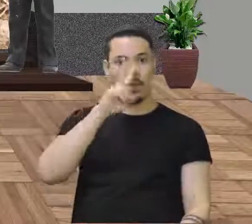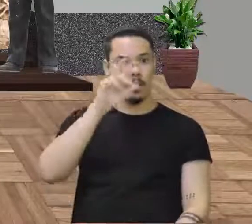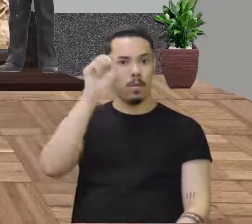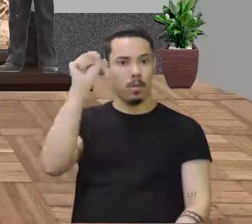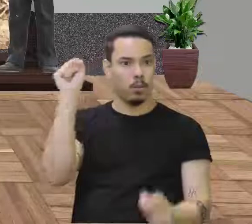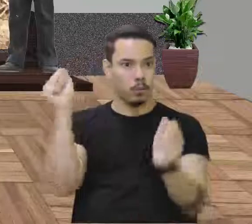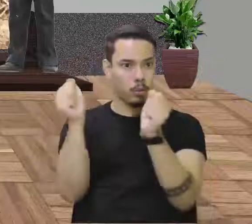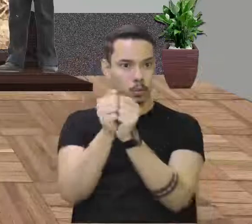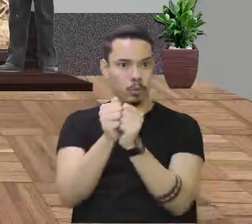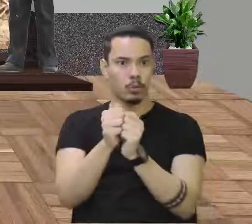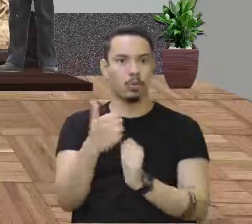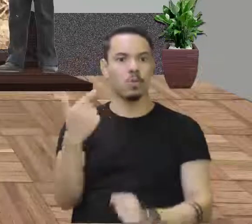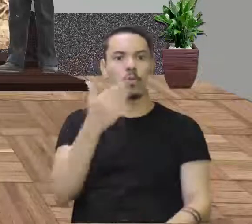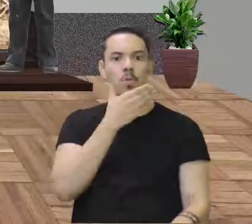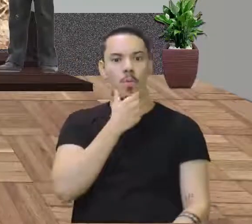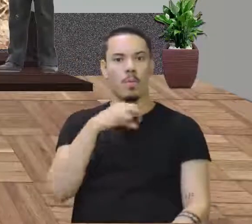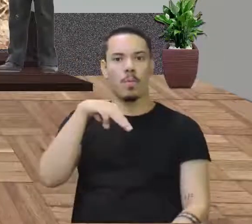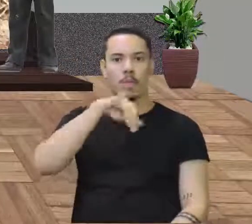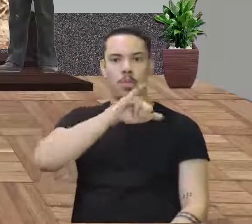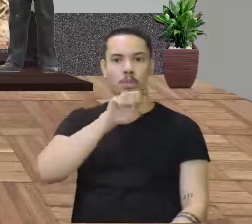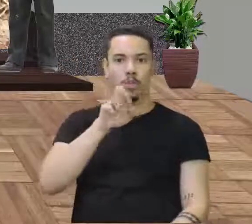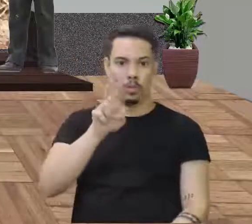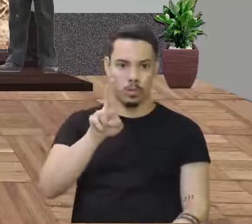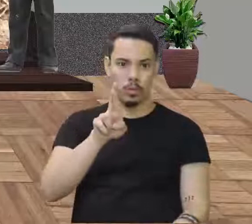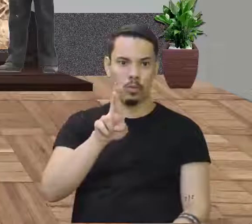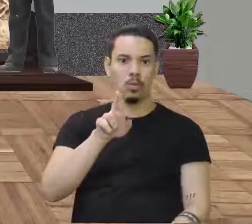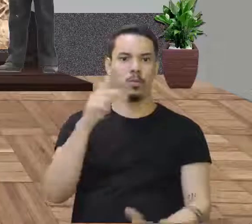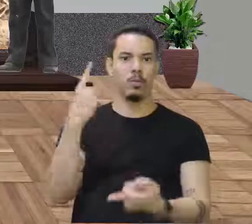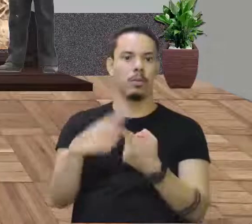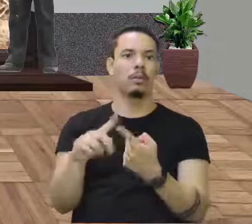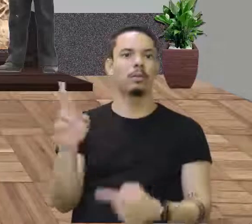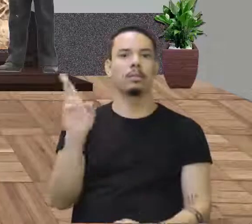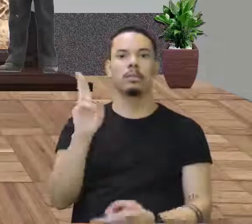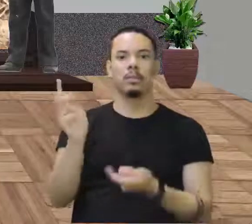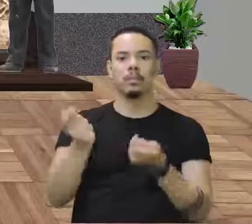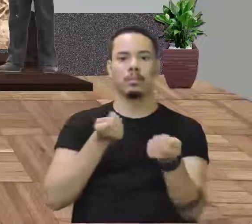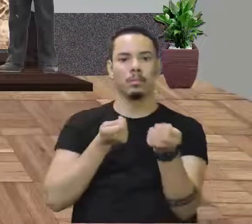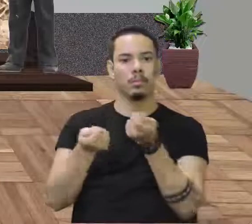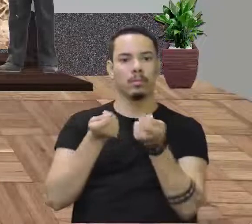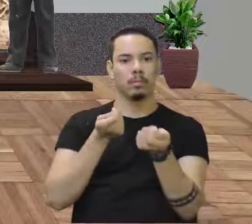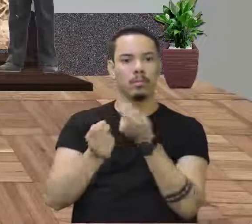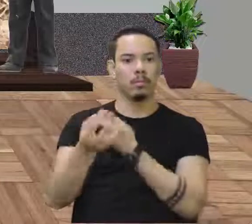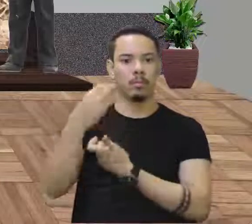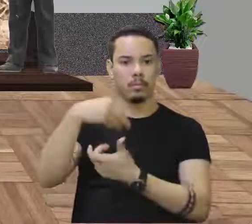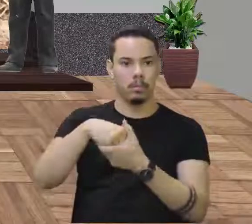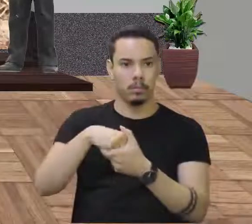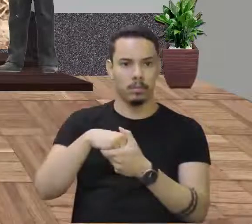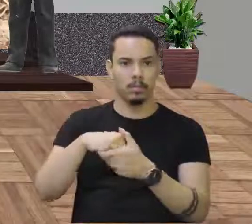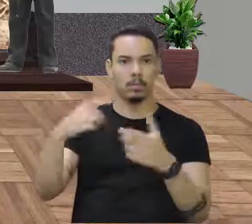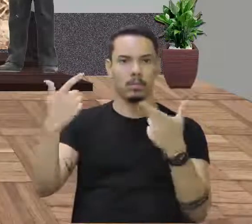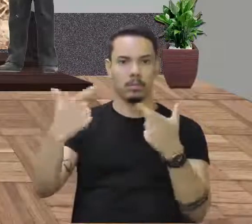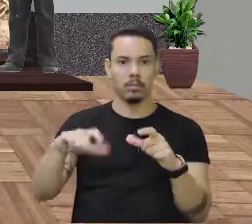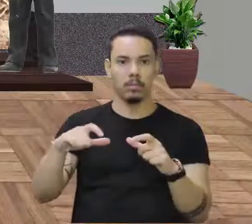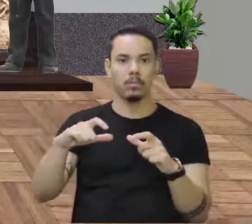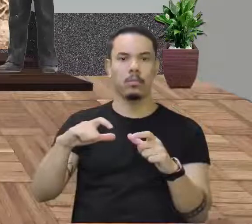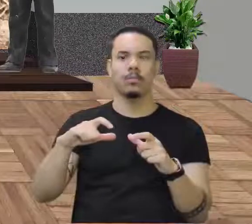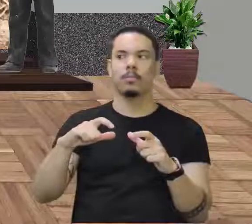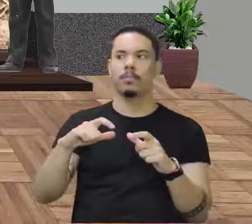Major Amarantes. Major Amarantes que era quem controlava as linhas telegráficas aqui de Santo Antônio do Rio